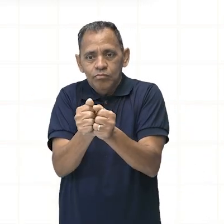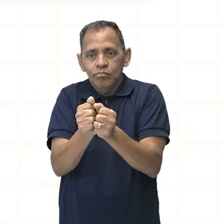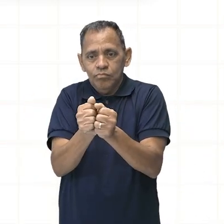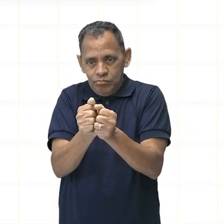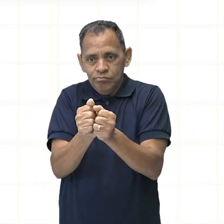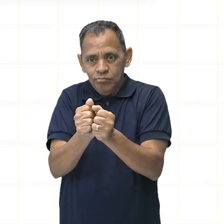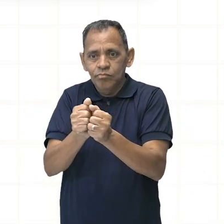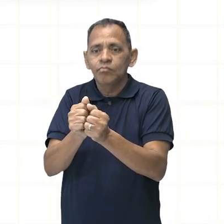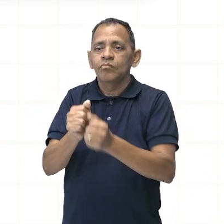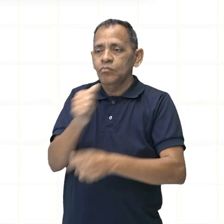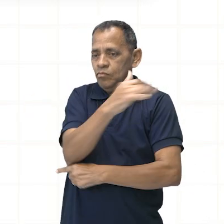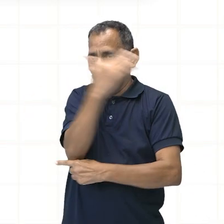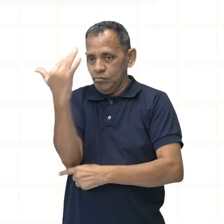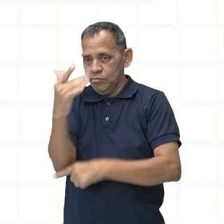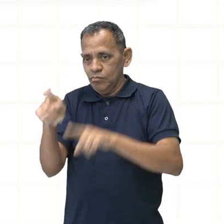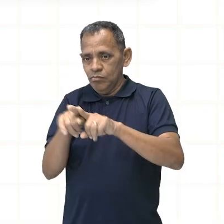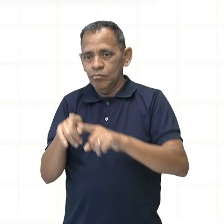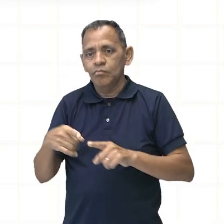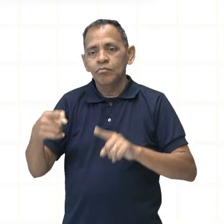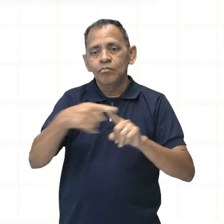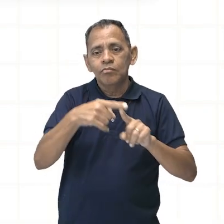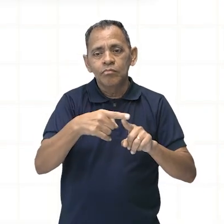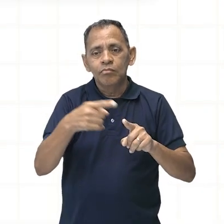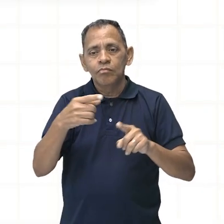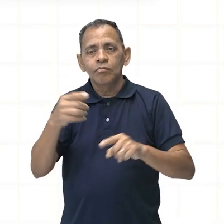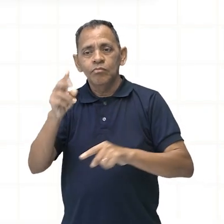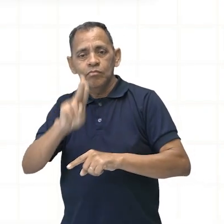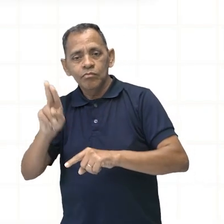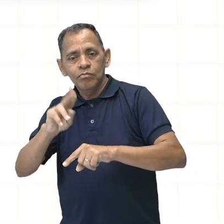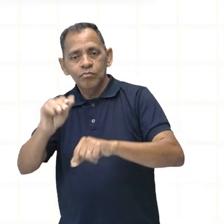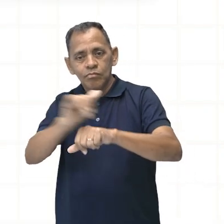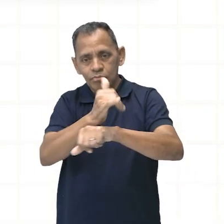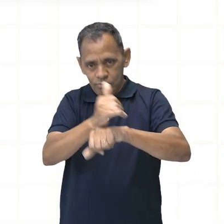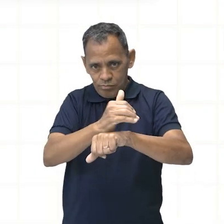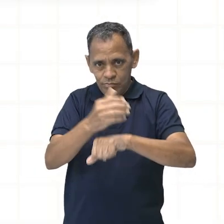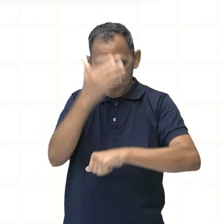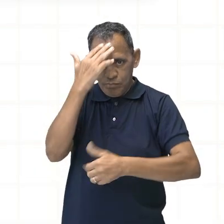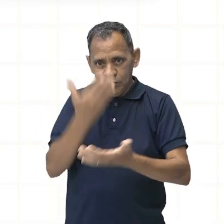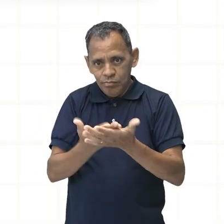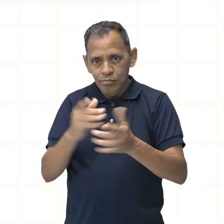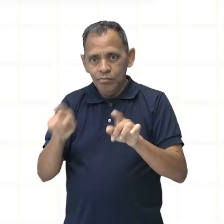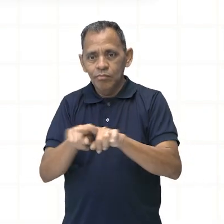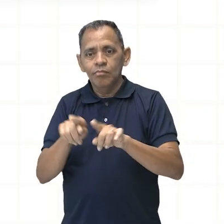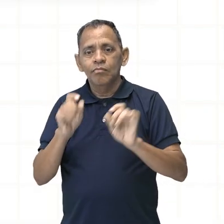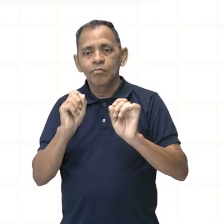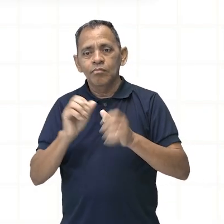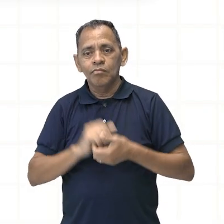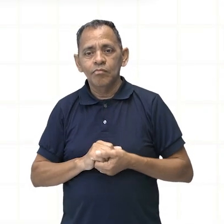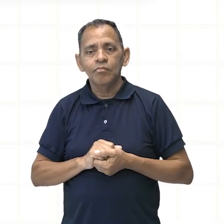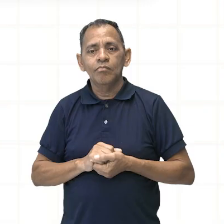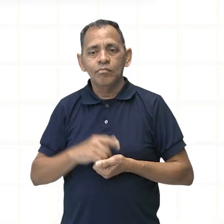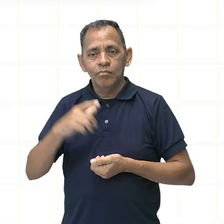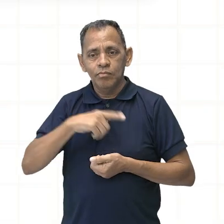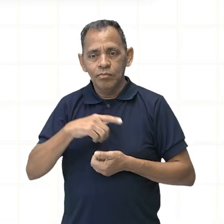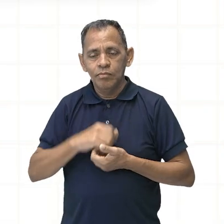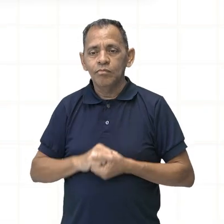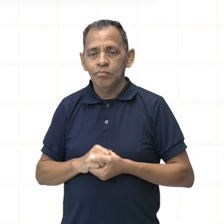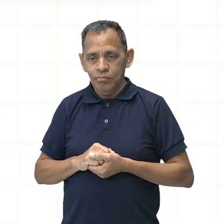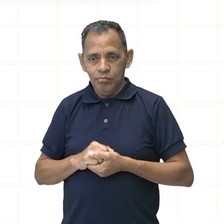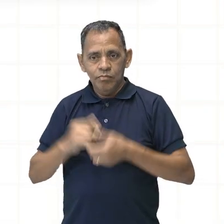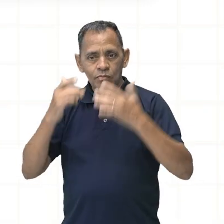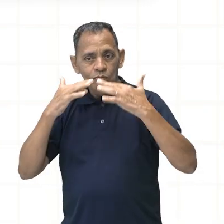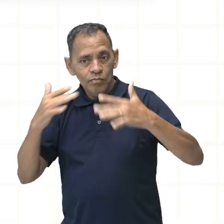com a natureza. Dessa forma, acredita-se que, quando tomamos a natureza como referência em